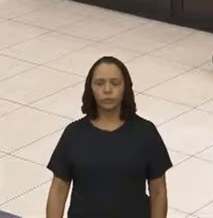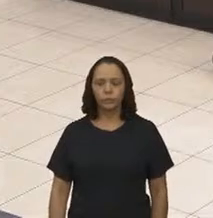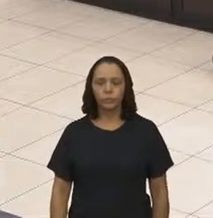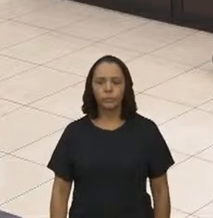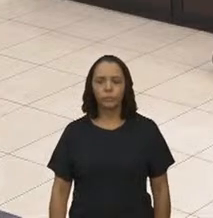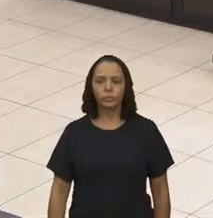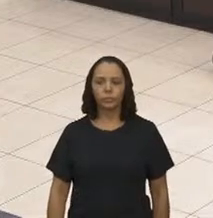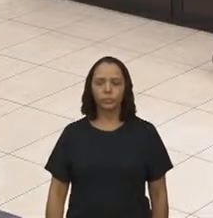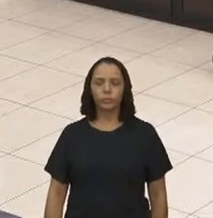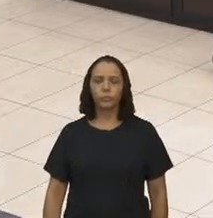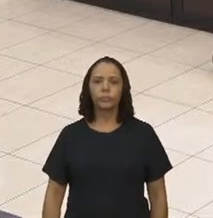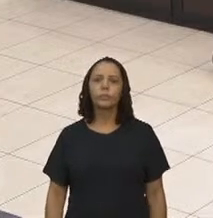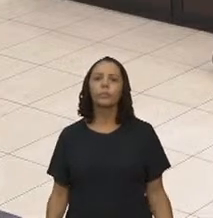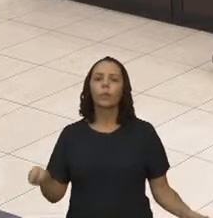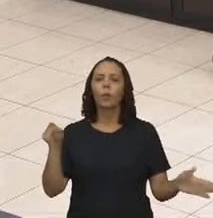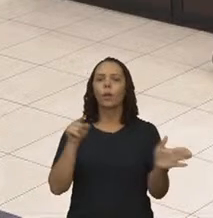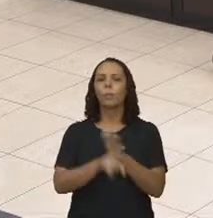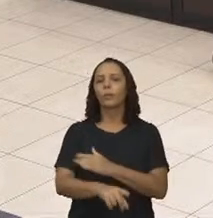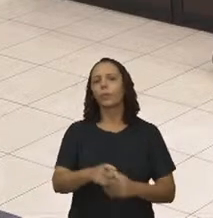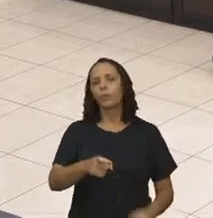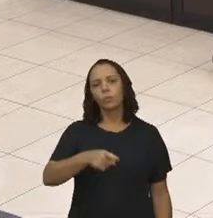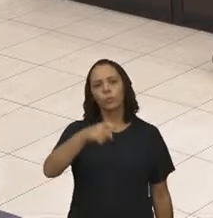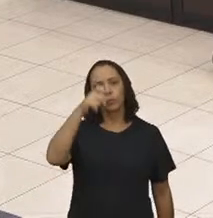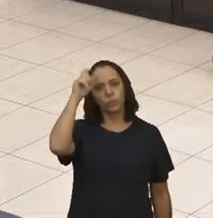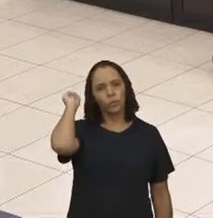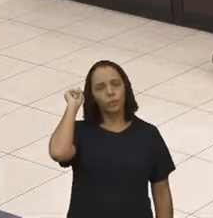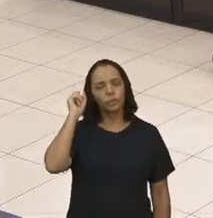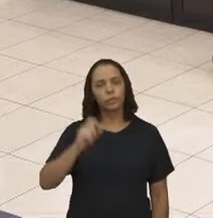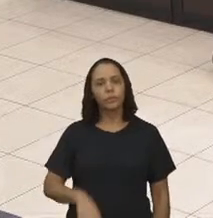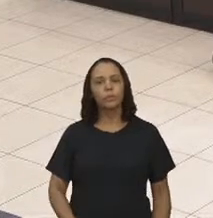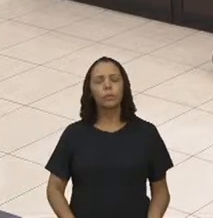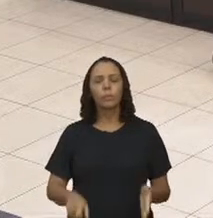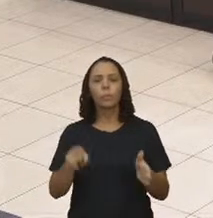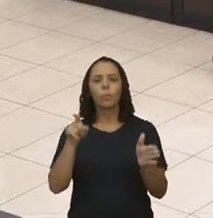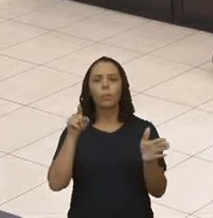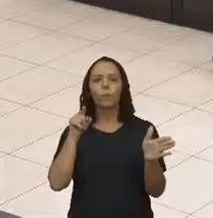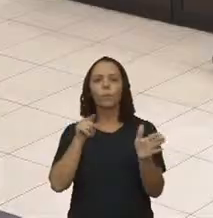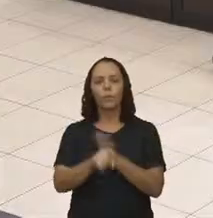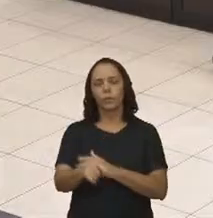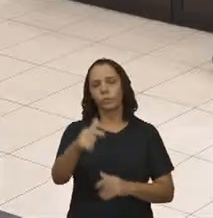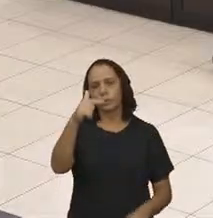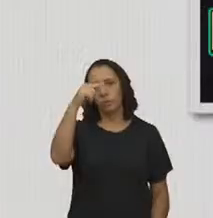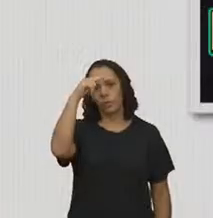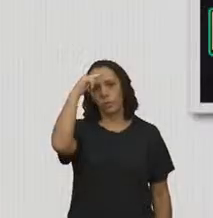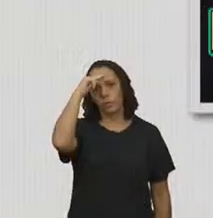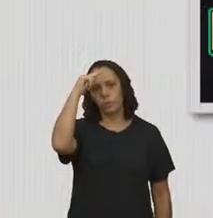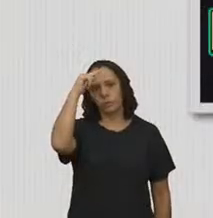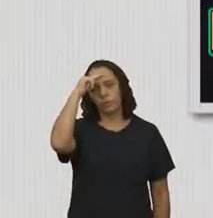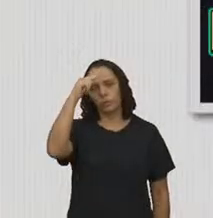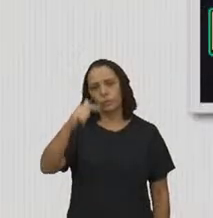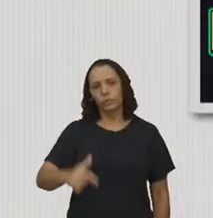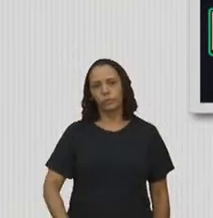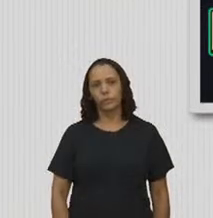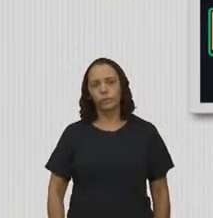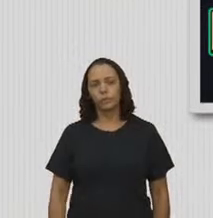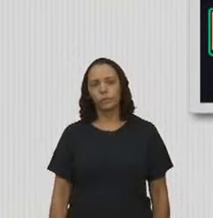Como vota o vereador Joex Almeida? Como vota o vereador Luiz Flávio?